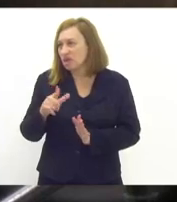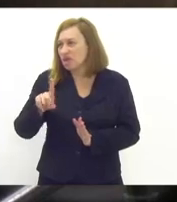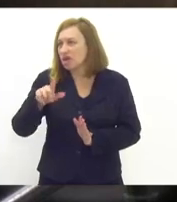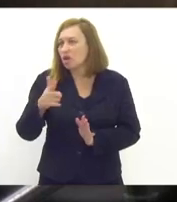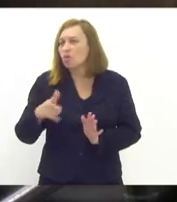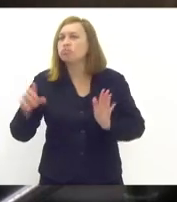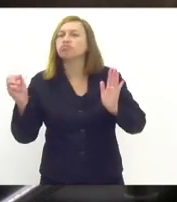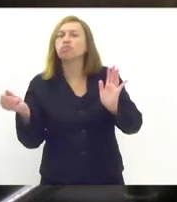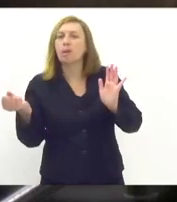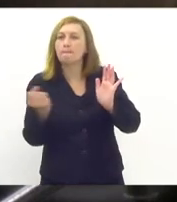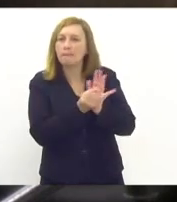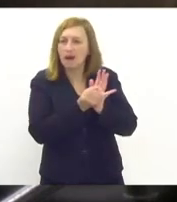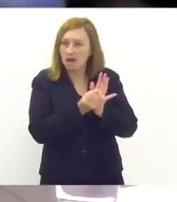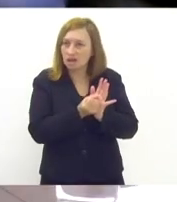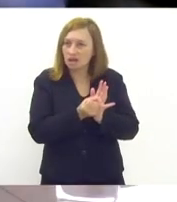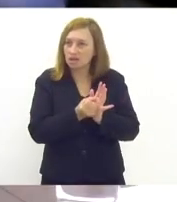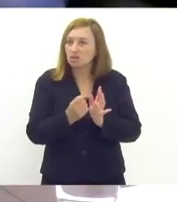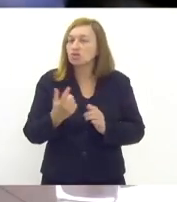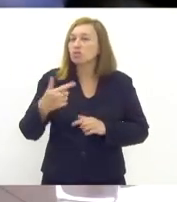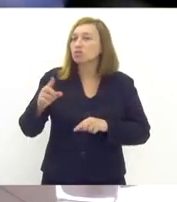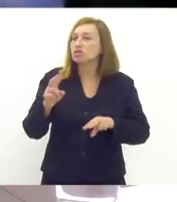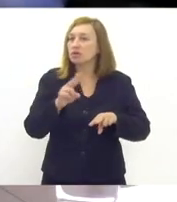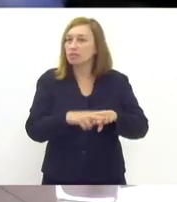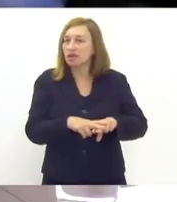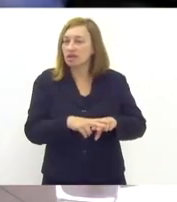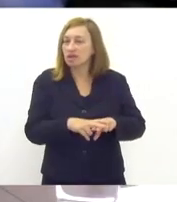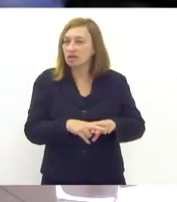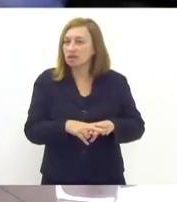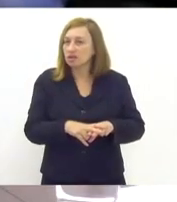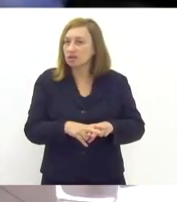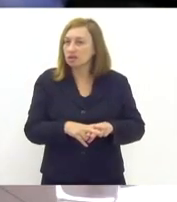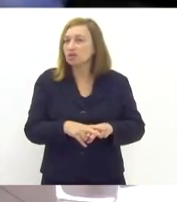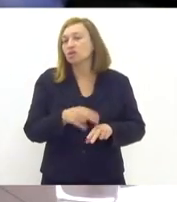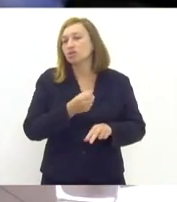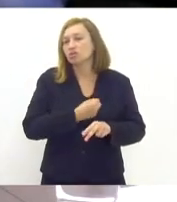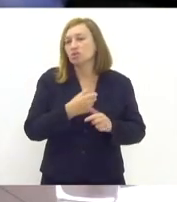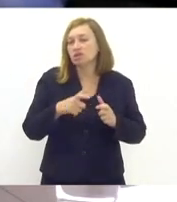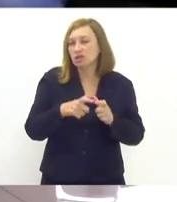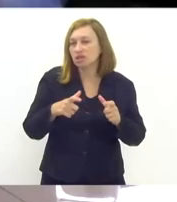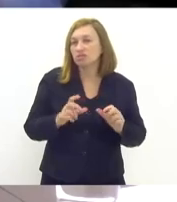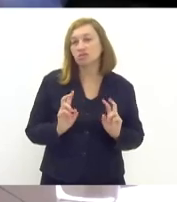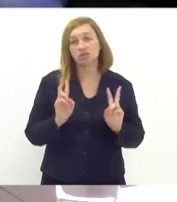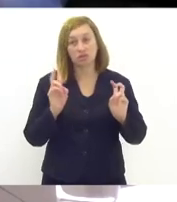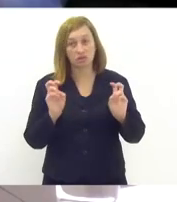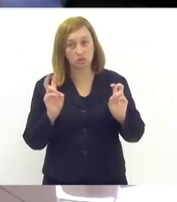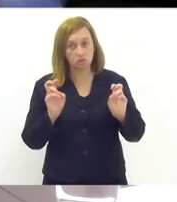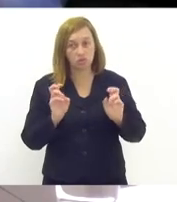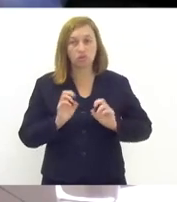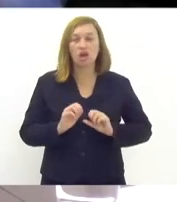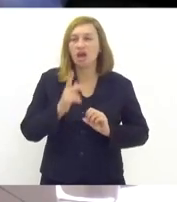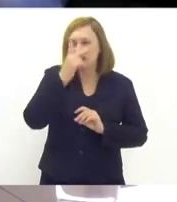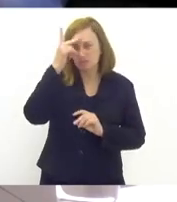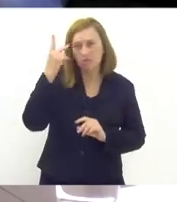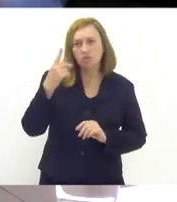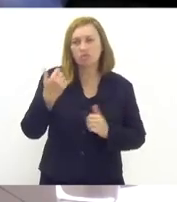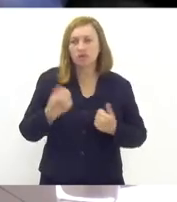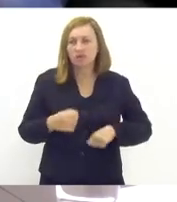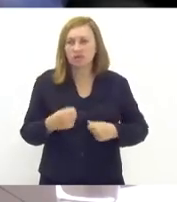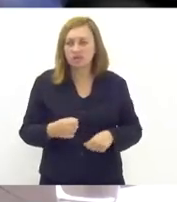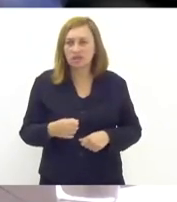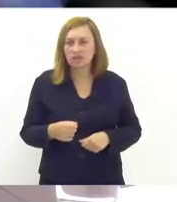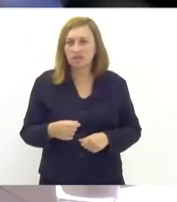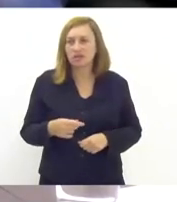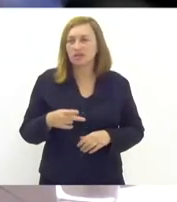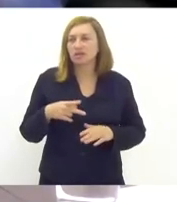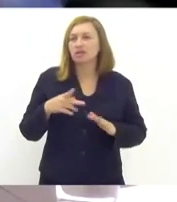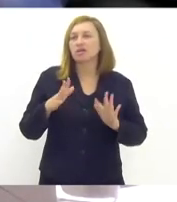marca daqueles que prendem. Na maioria dos casos, para não dizer na totalidade, as pessoas tiveram que contar com sua